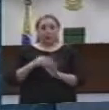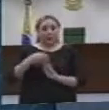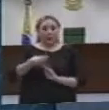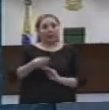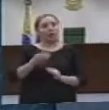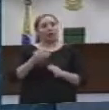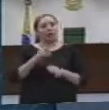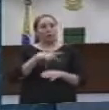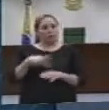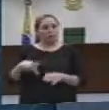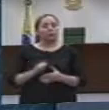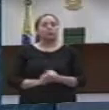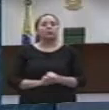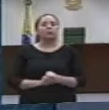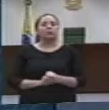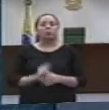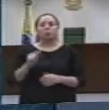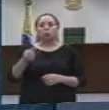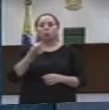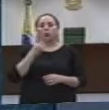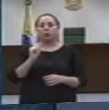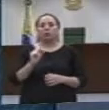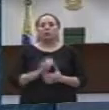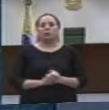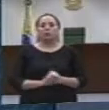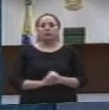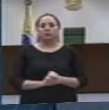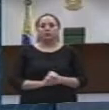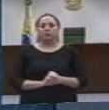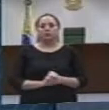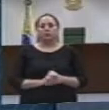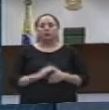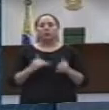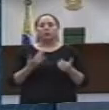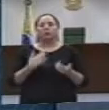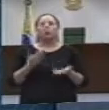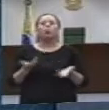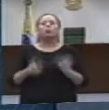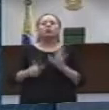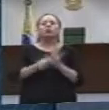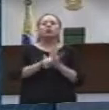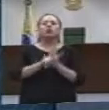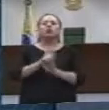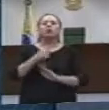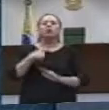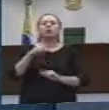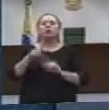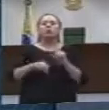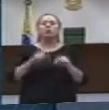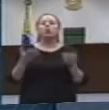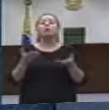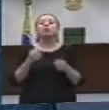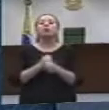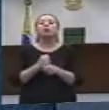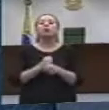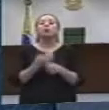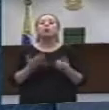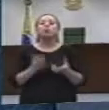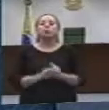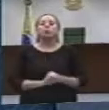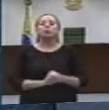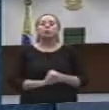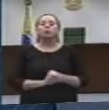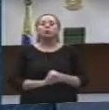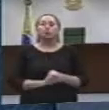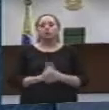área um outro diz assim gente bem e gênero vão escolher para o oceano tipo H ideia da da opção do